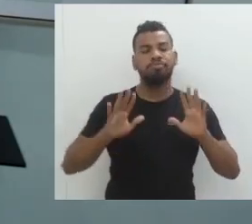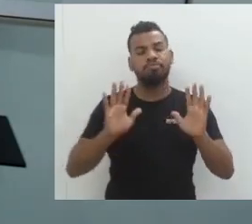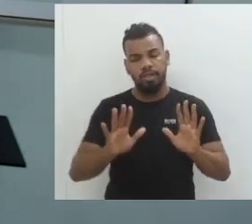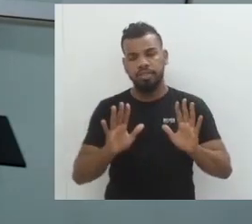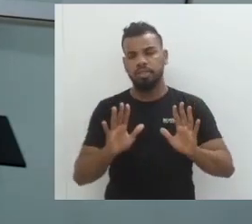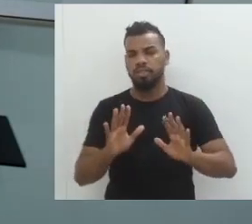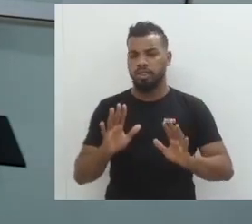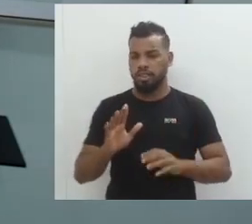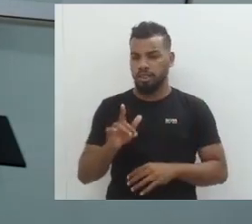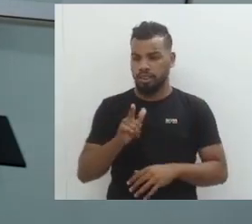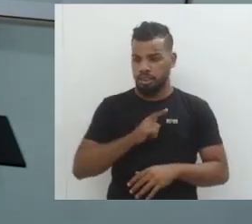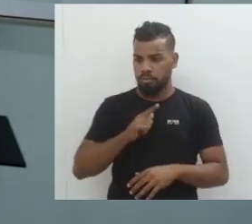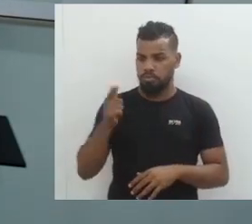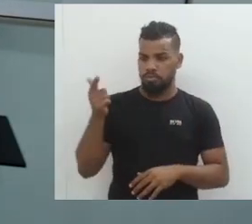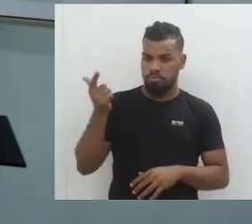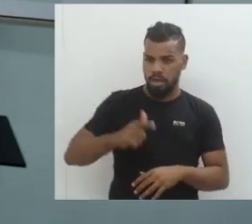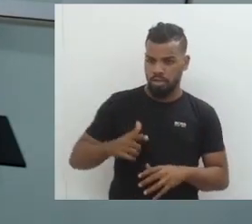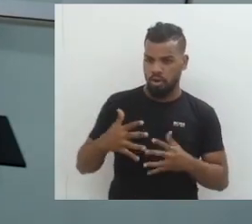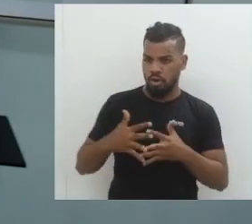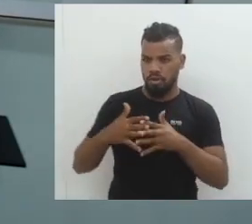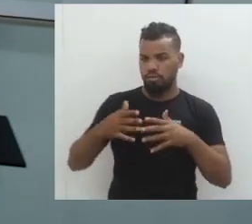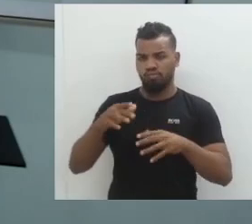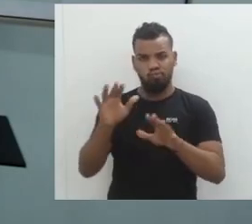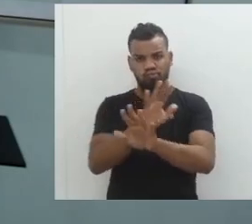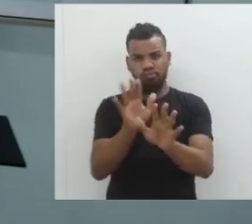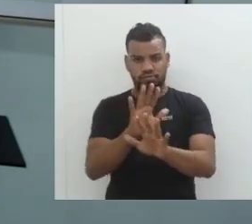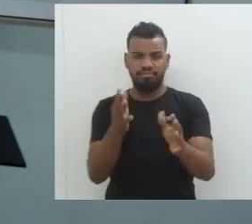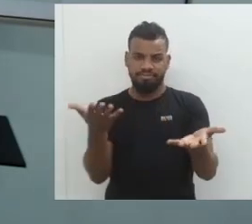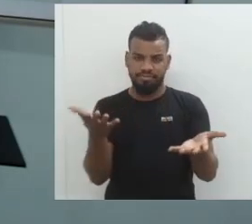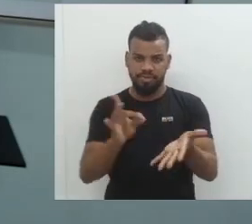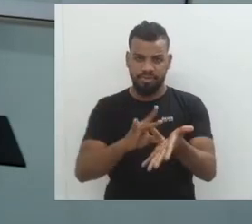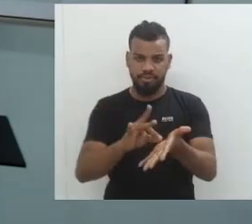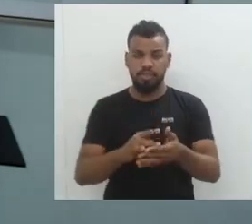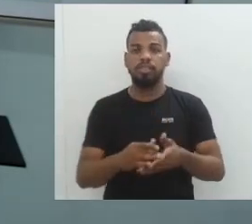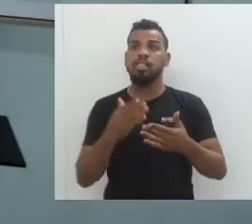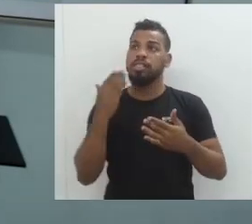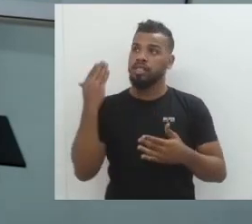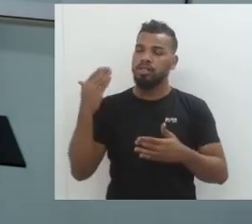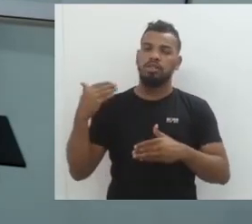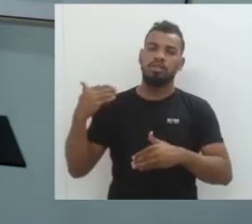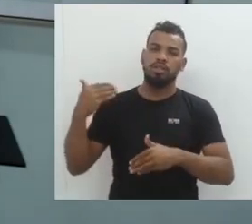não temos mais tantos conflitos, não é verdade? E isso vai